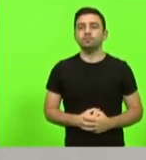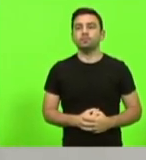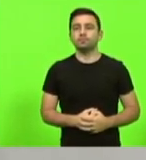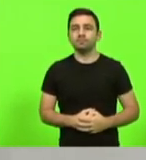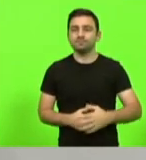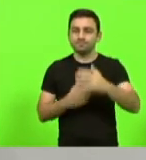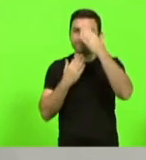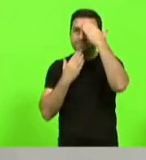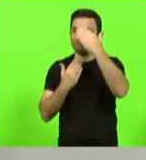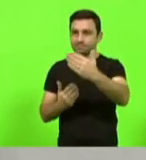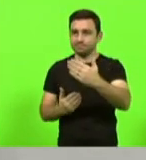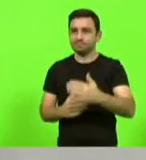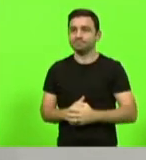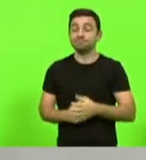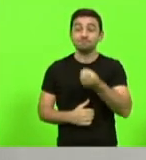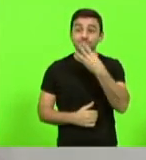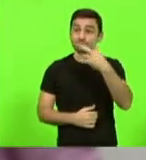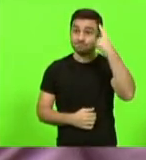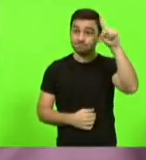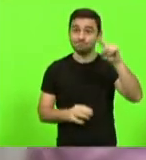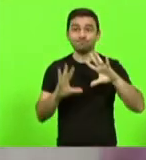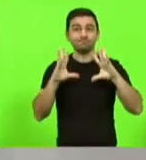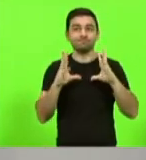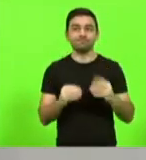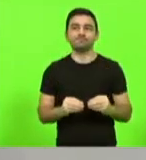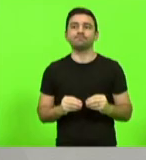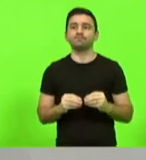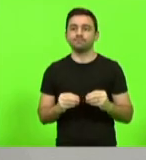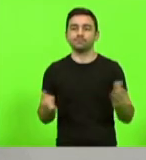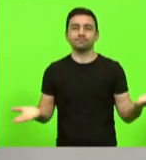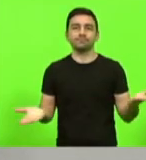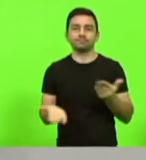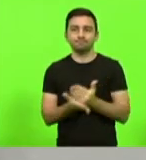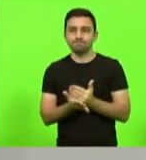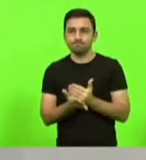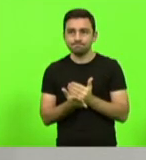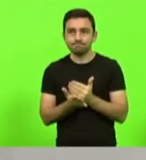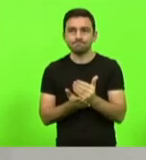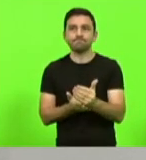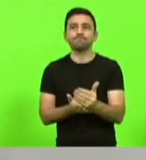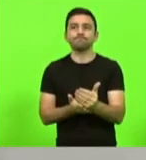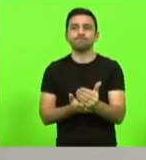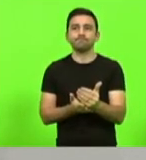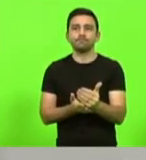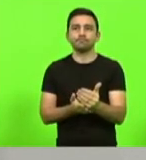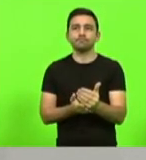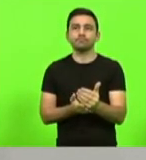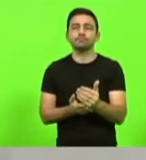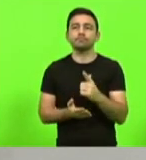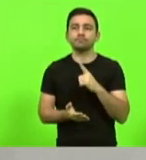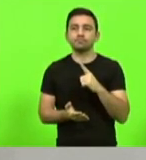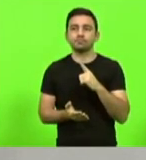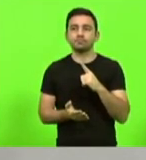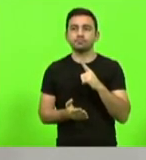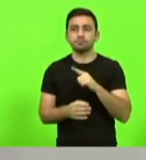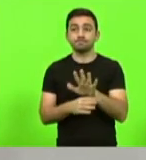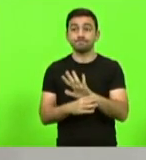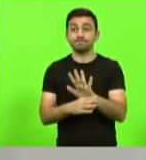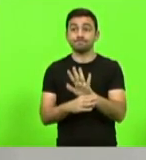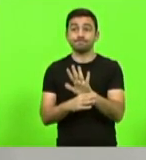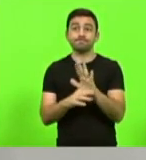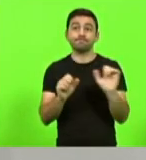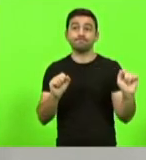Obrigado. Bom dia a todos. Inicialmente, eu gostaria que fosse transmitido o vídeo que nós